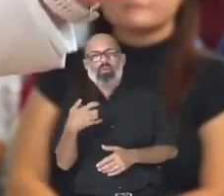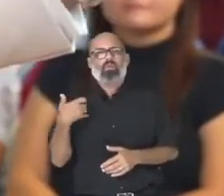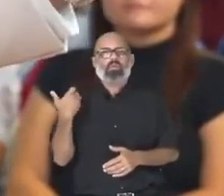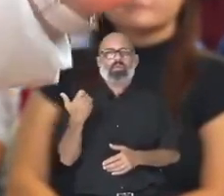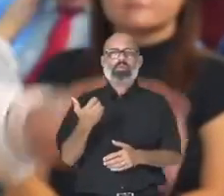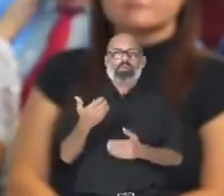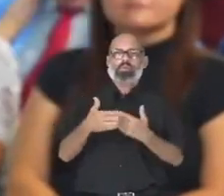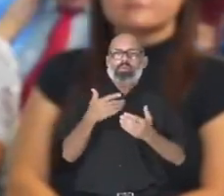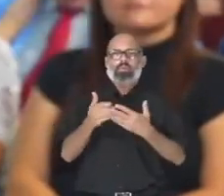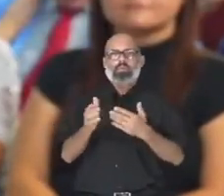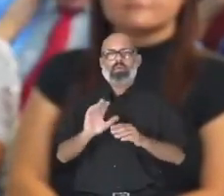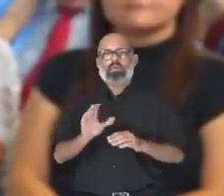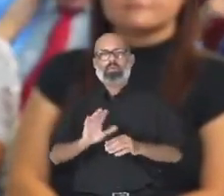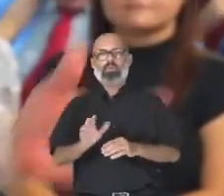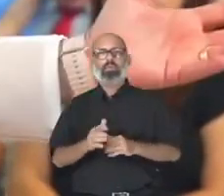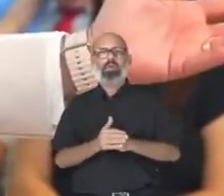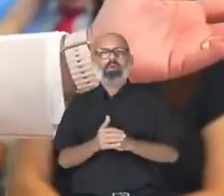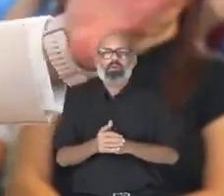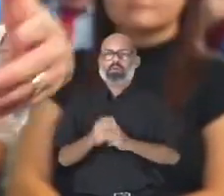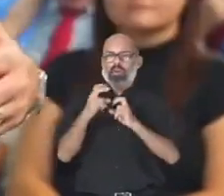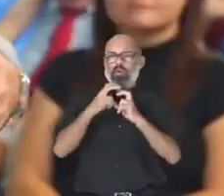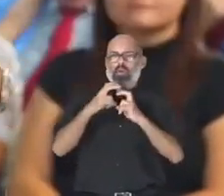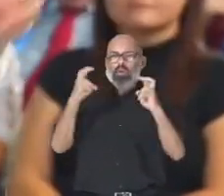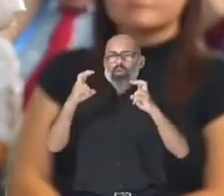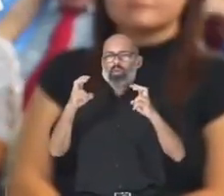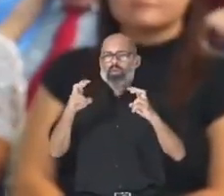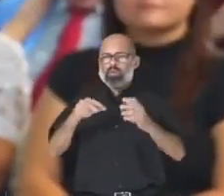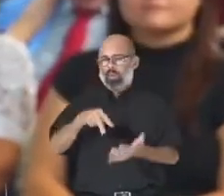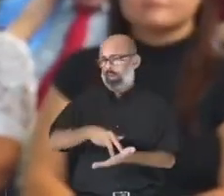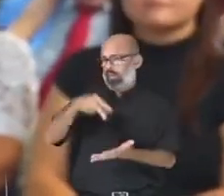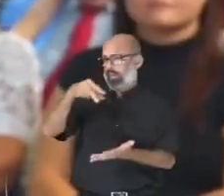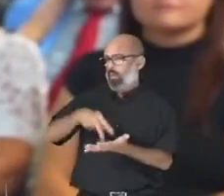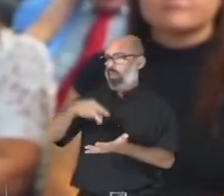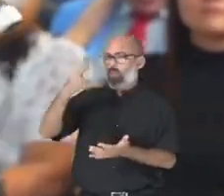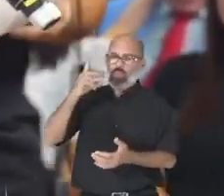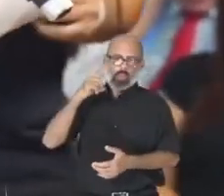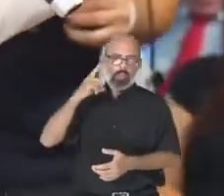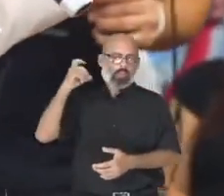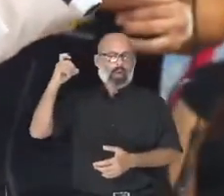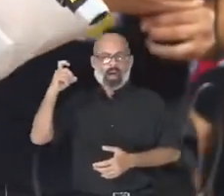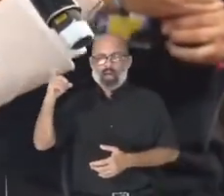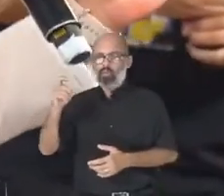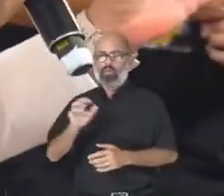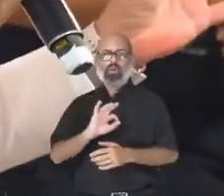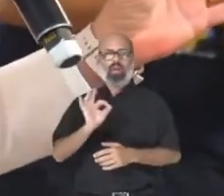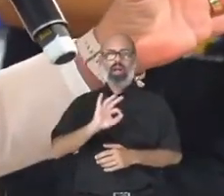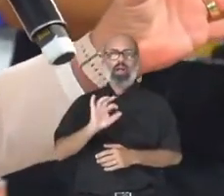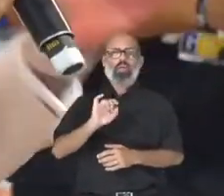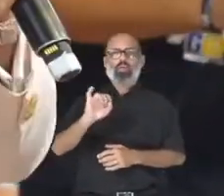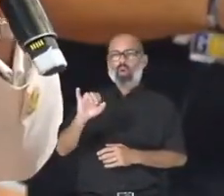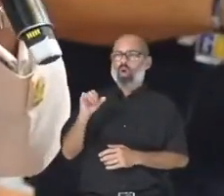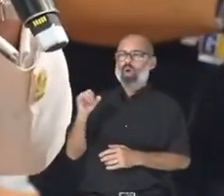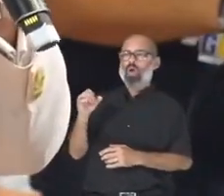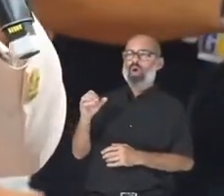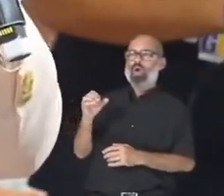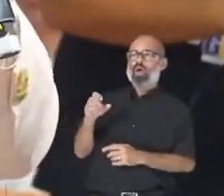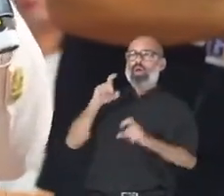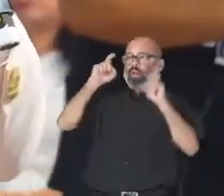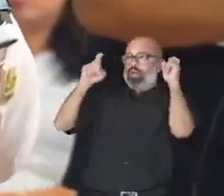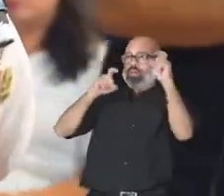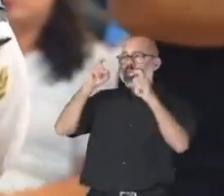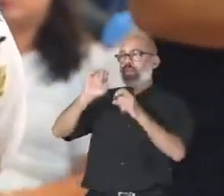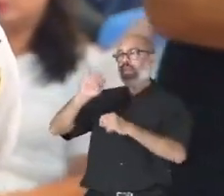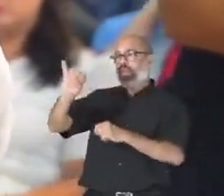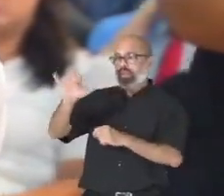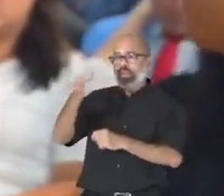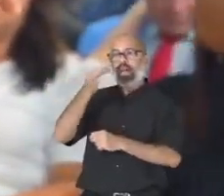não se importa mais com gritos, com pulos, com barulhos, com sinais. Você só se importa em saber se a